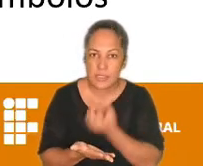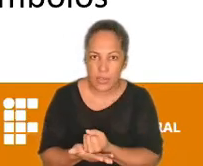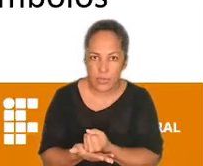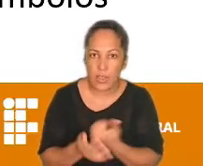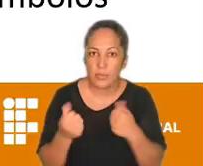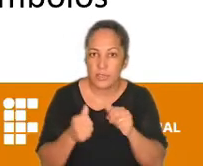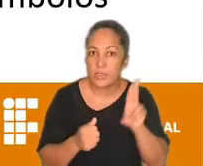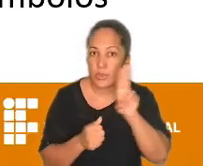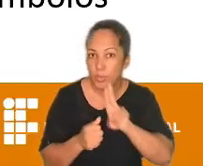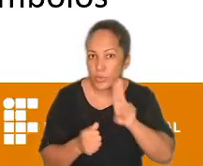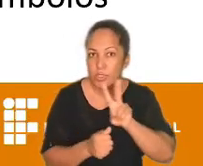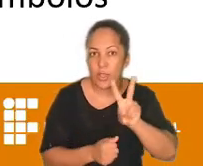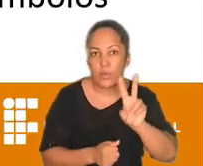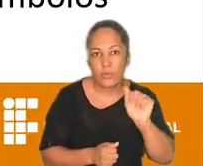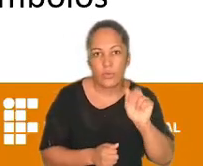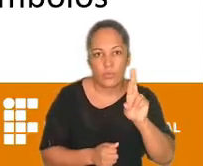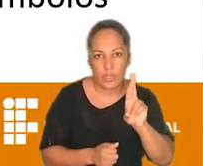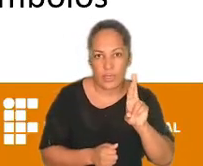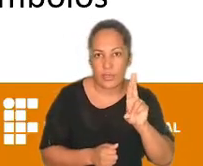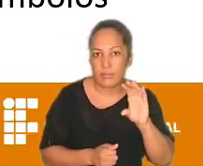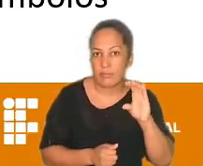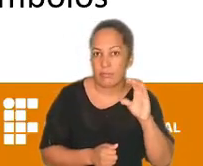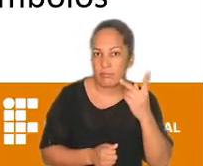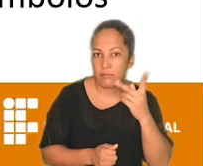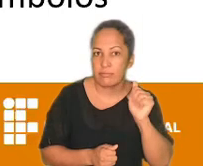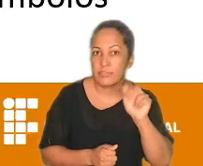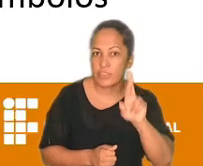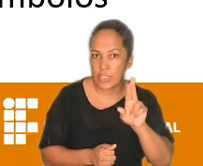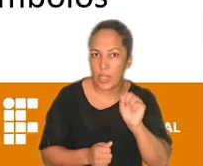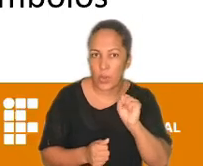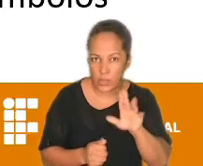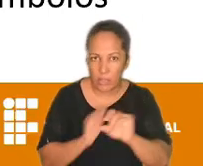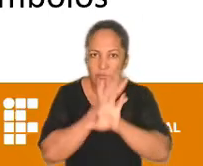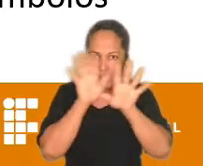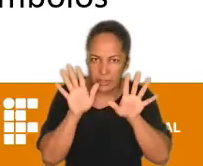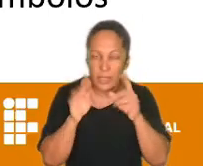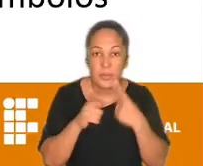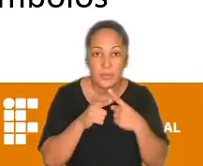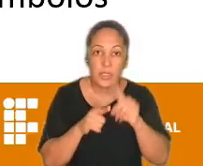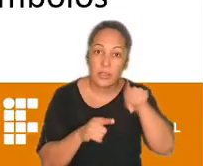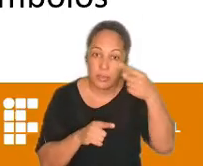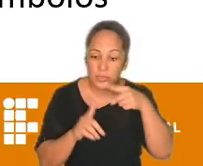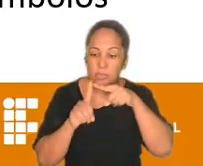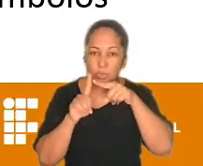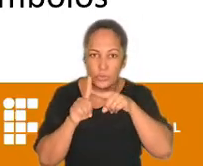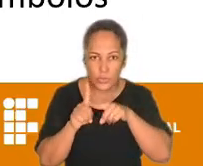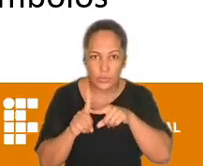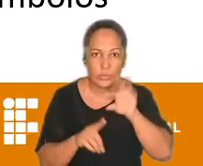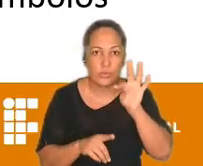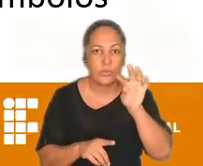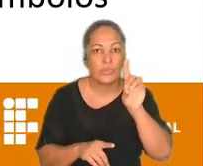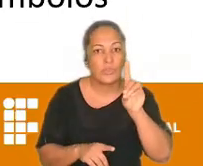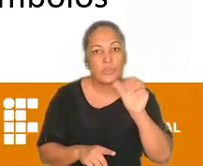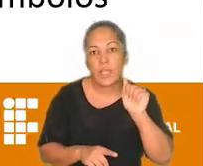tipo de dado que aceita tudo. Está claro? Estou deixando isso claro porque a gente vai ver outros tipos de dados que ele só aceita aquele tipo de dado.